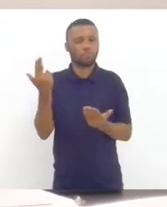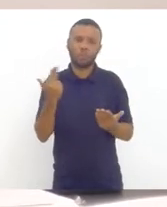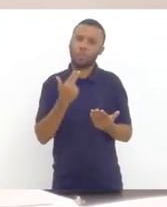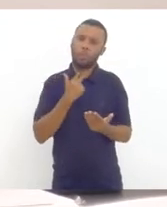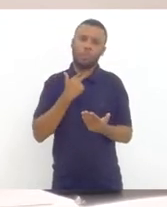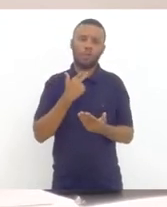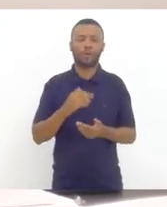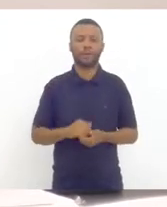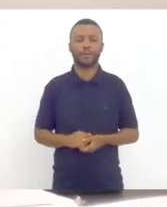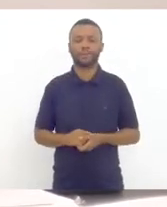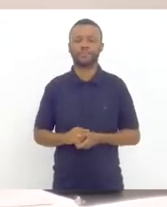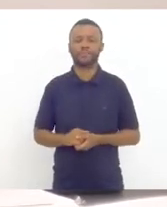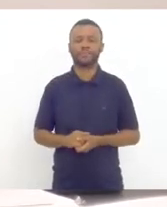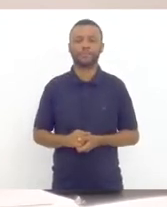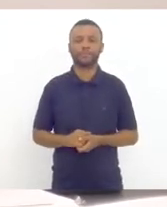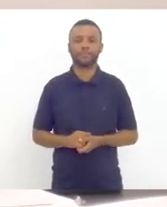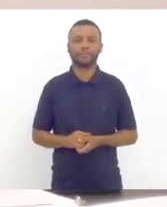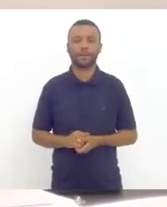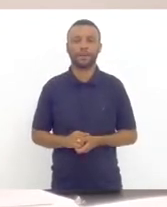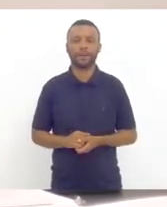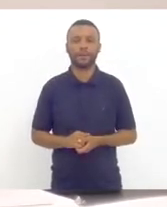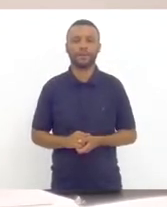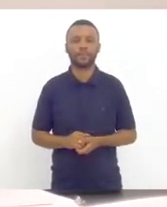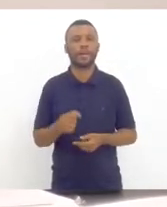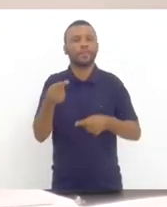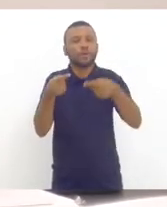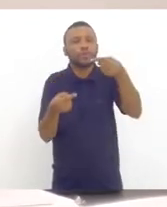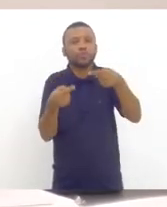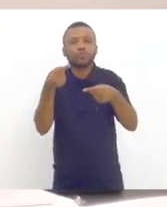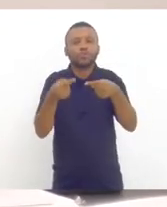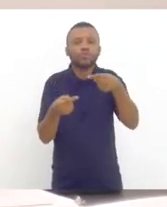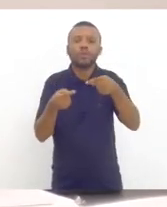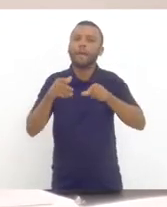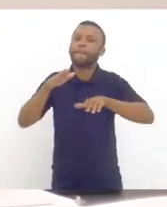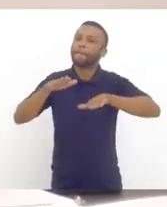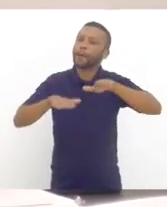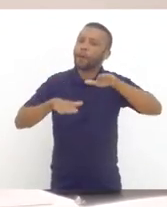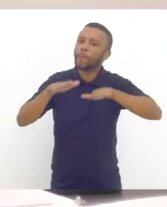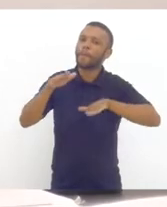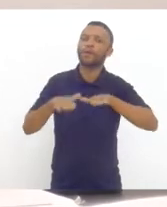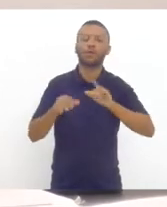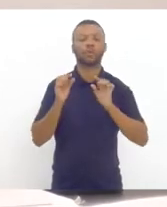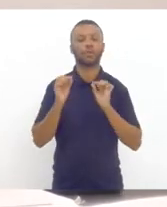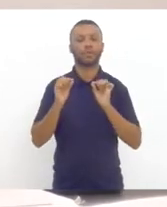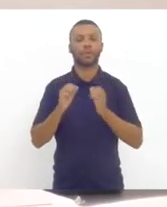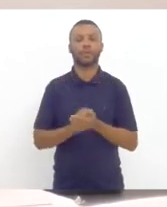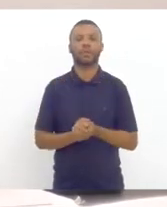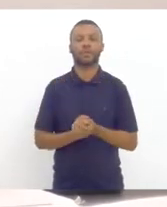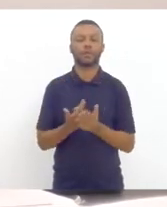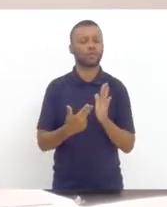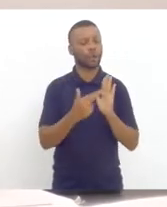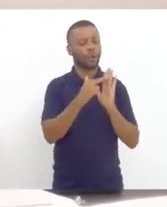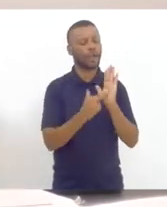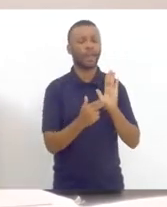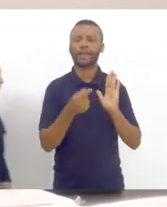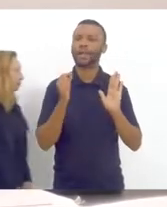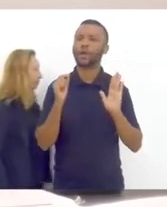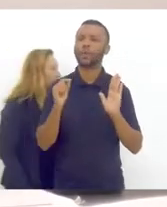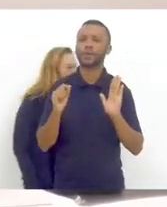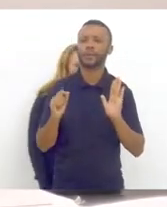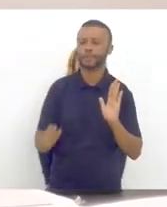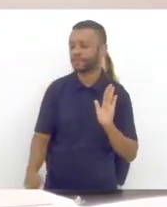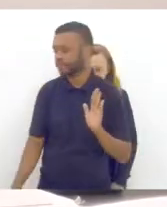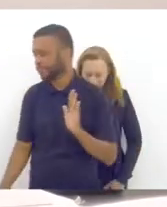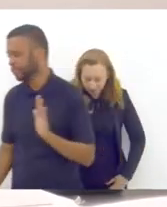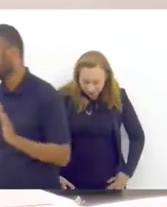pode. E a gente vai discutir, pelo menos, com que critérios? Com que critérios?